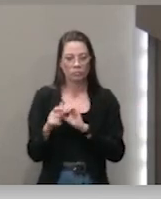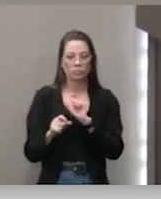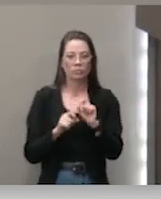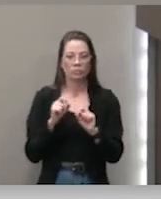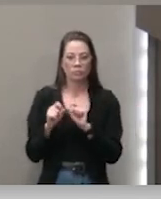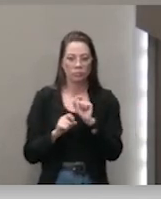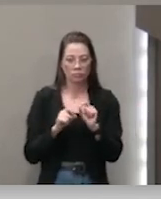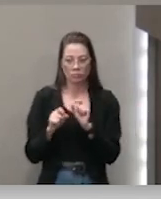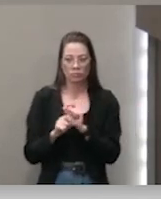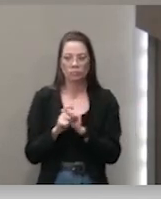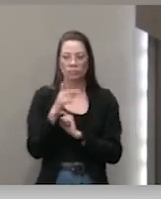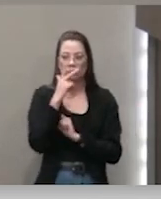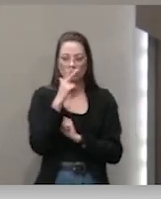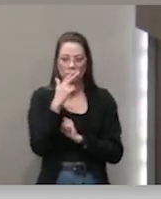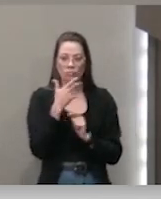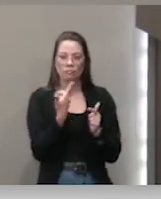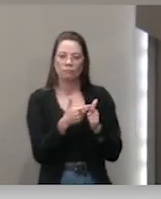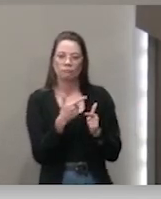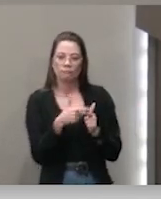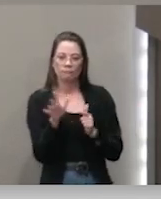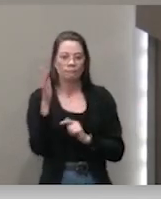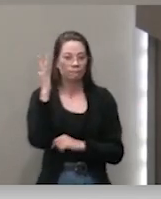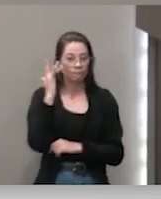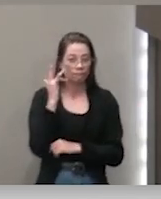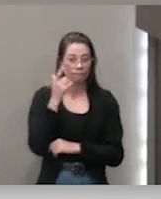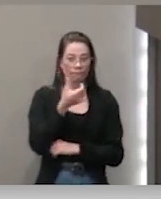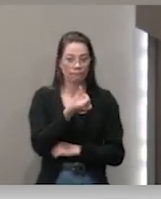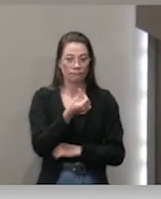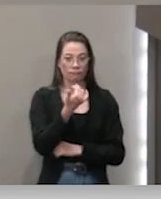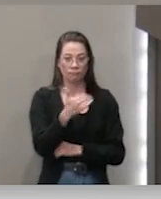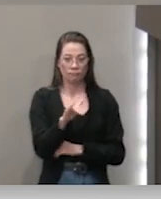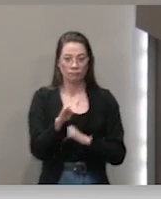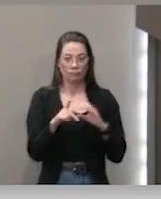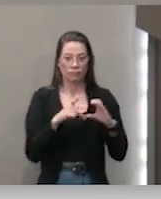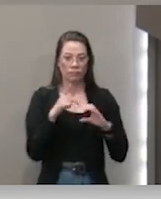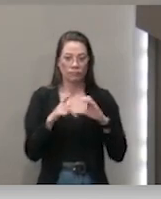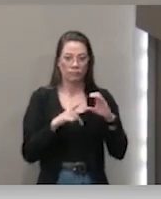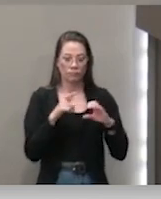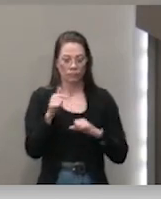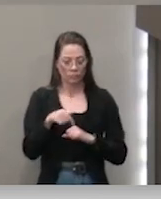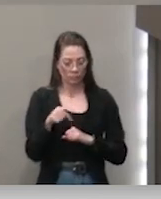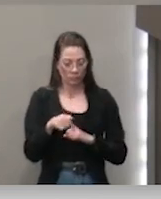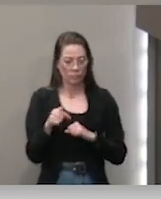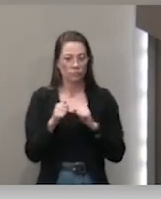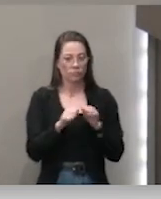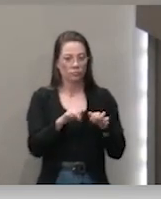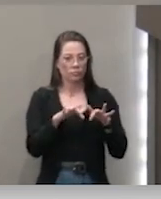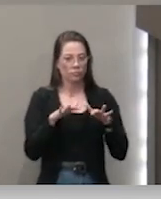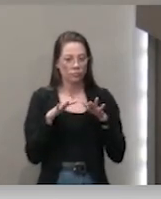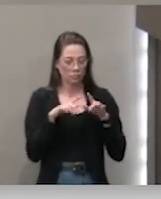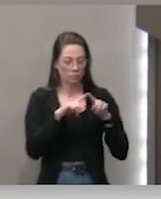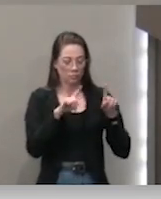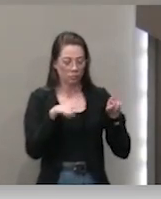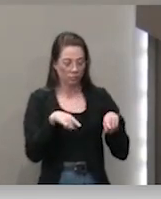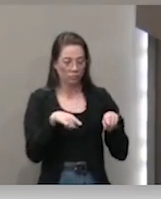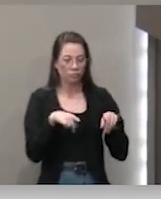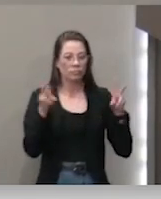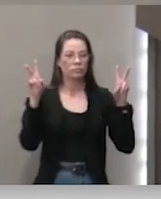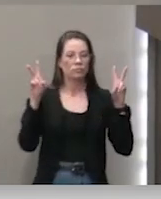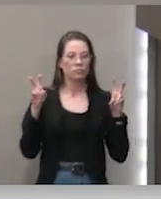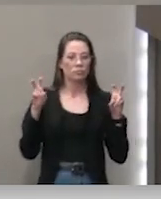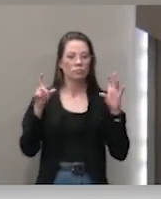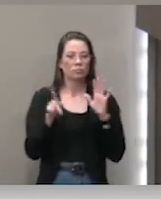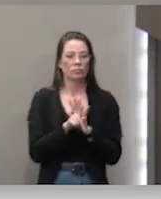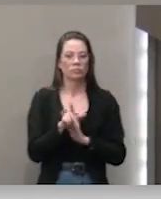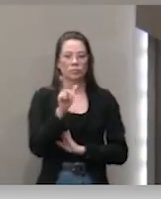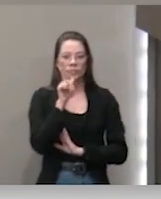foram lesados. Amanhã, 18h30, na Câmara de Vereadores, audiência pública sobre